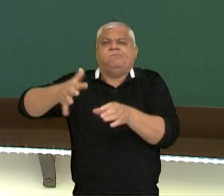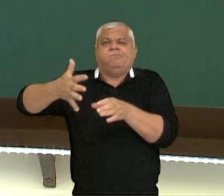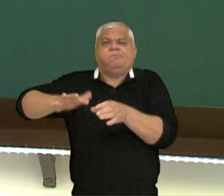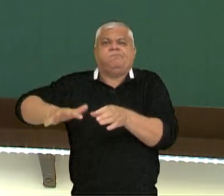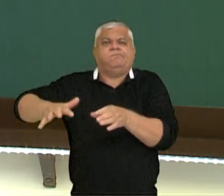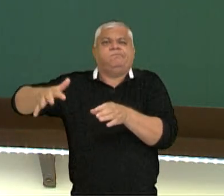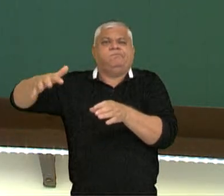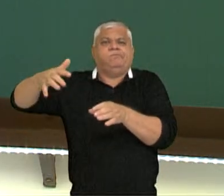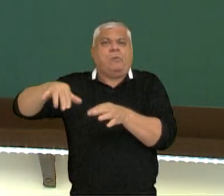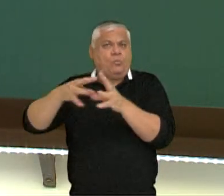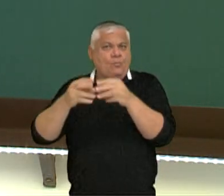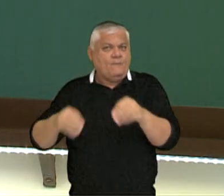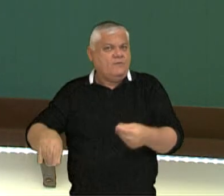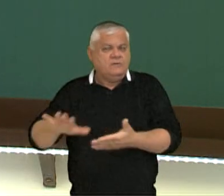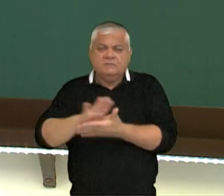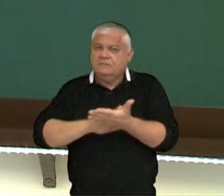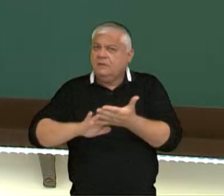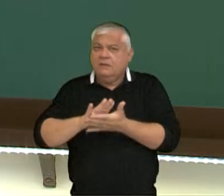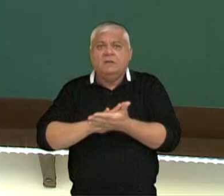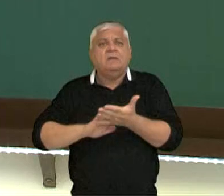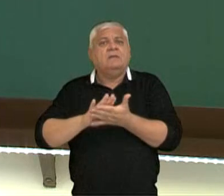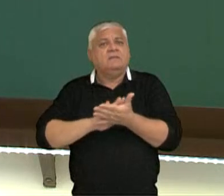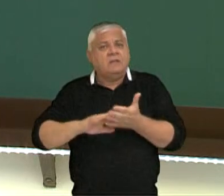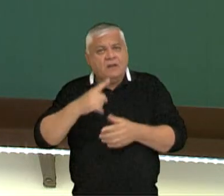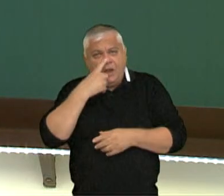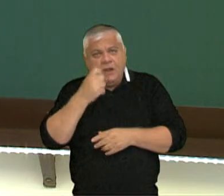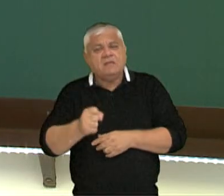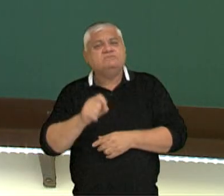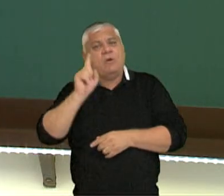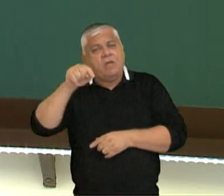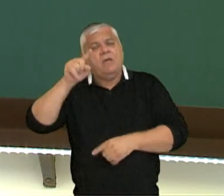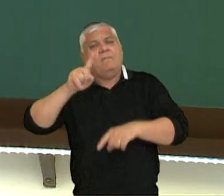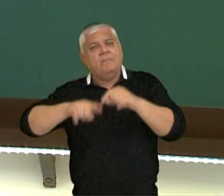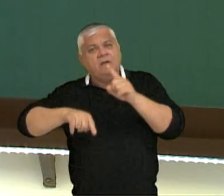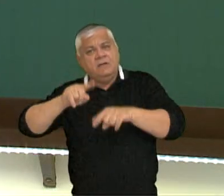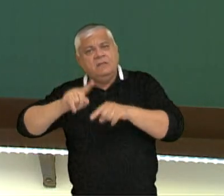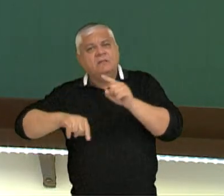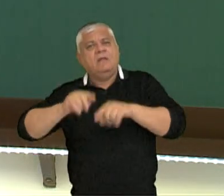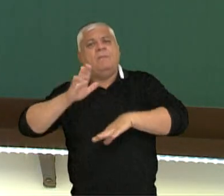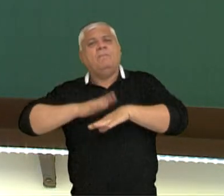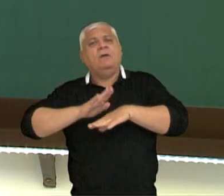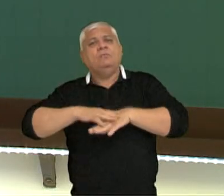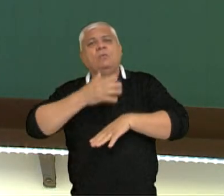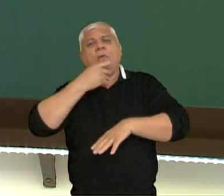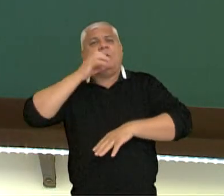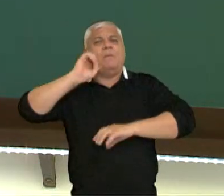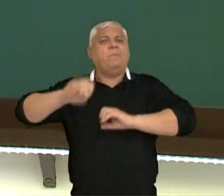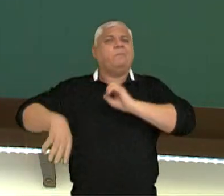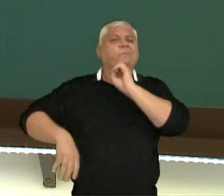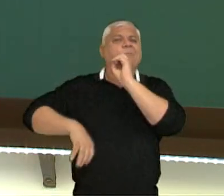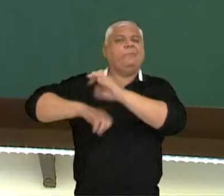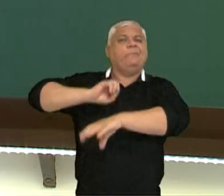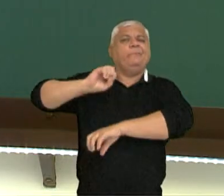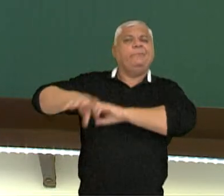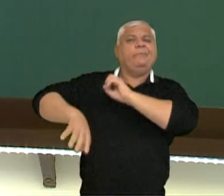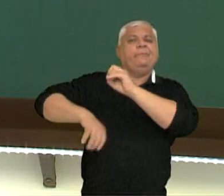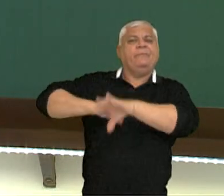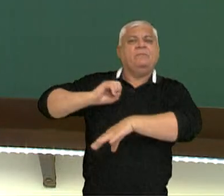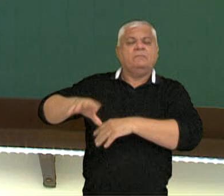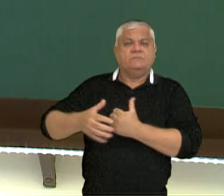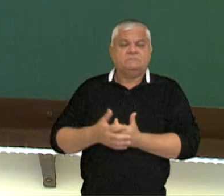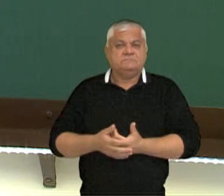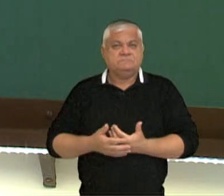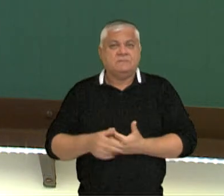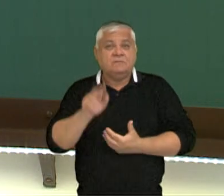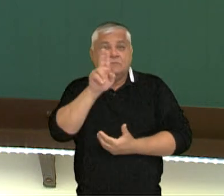naquela água, né? Representado por materiais que são descartados pelas atividades humanas. Então, aquilo que não vai ser